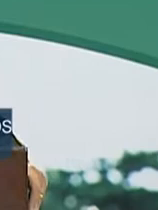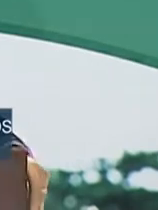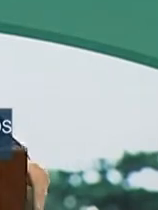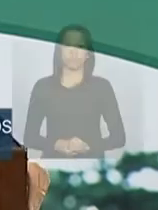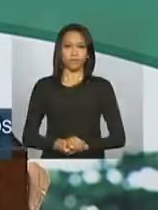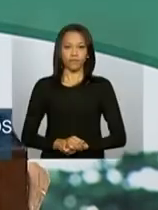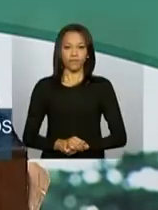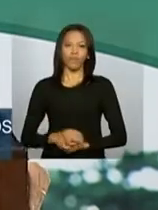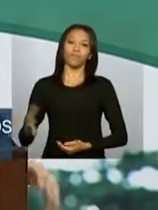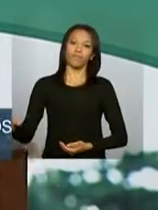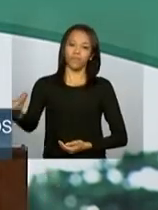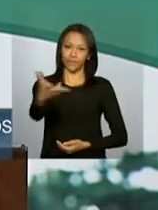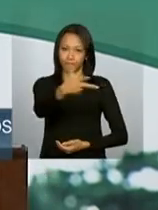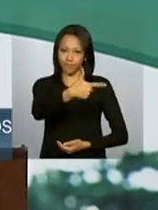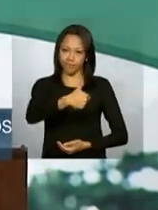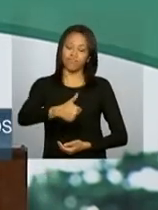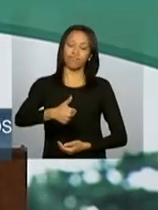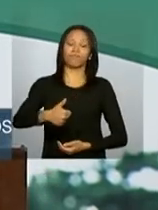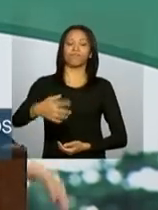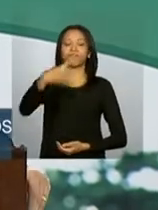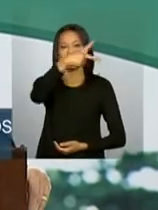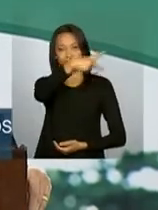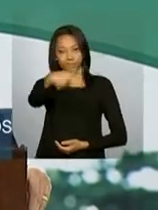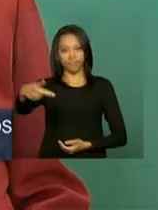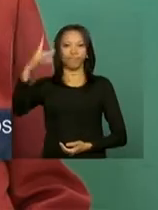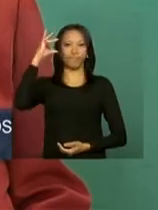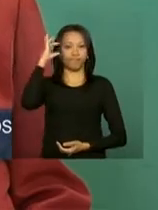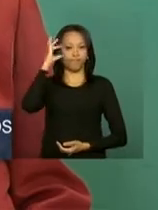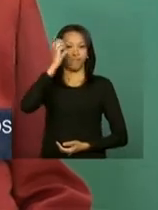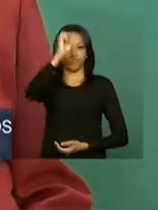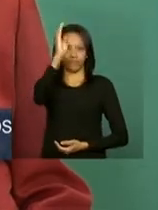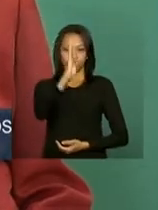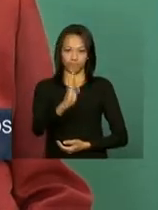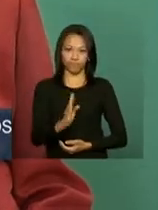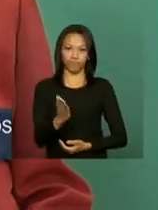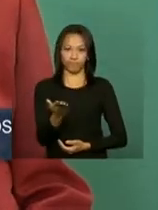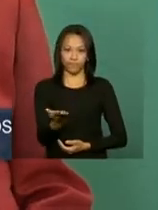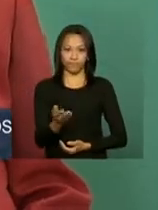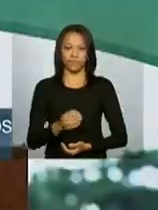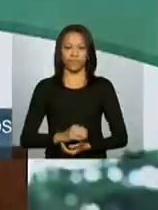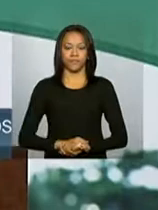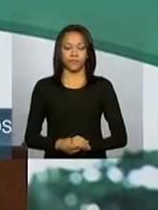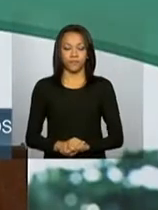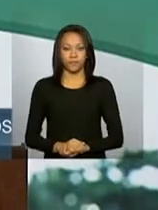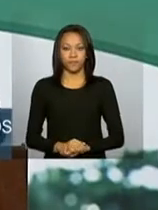Excelentíssima senhora presidenta da República, Dilma Rousseff,